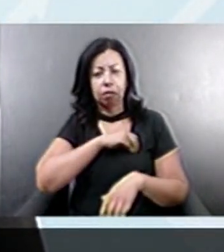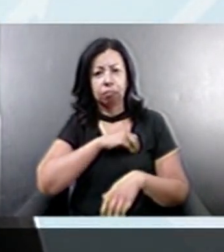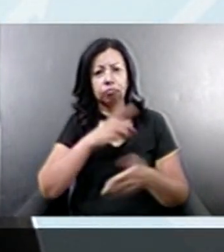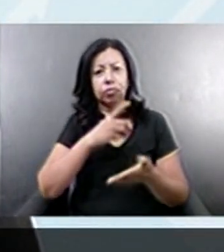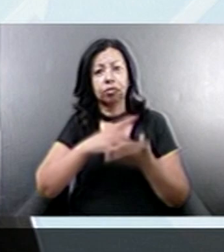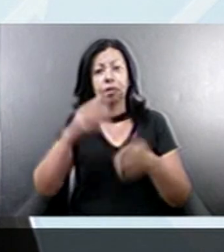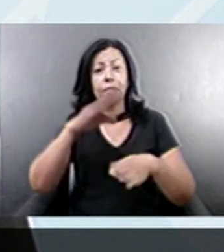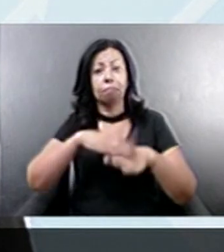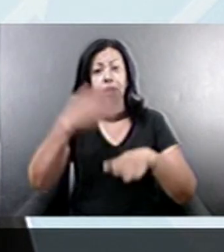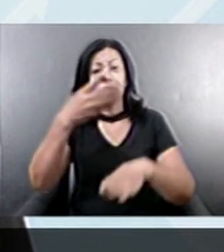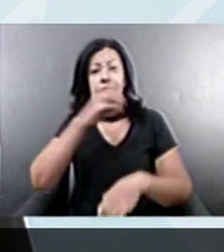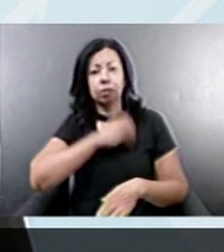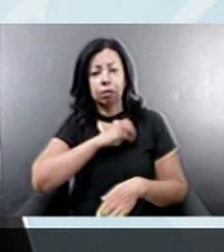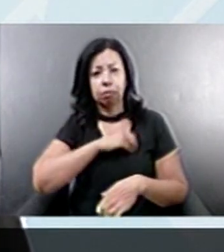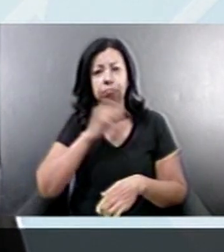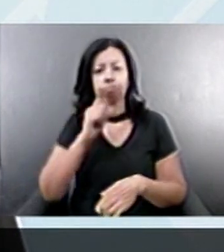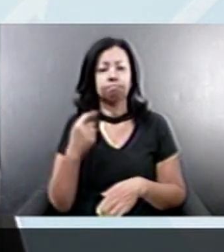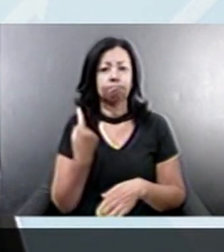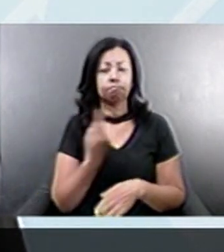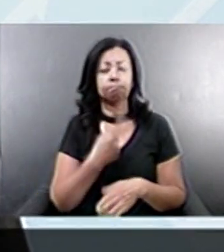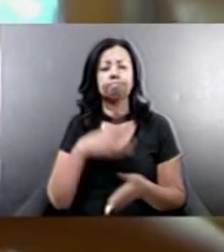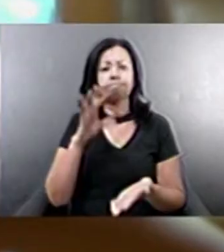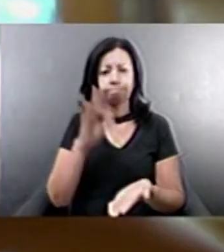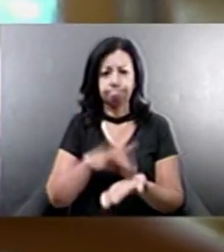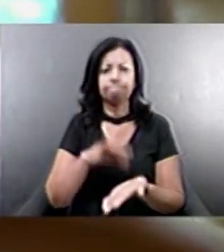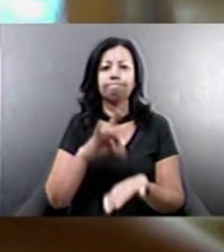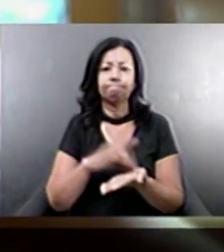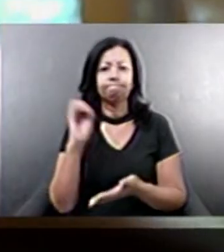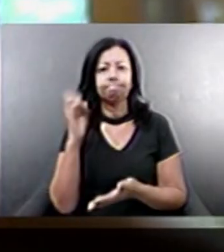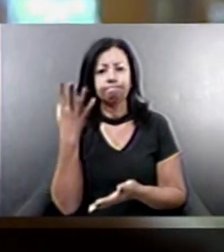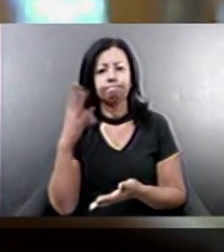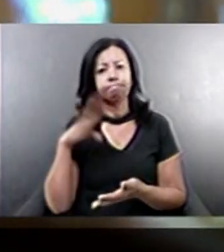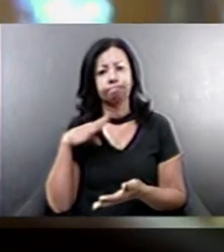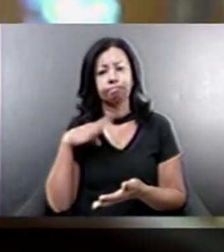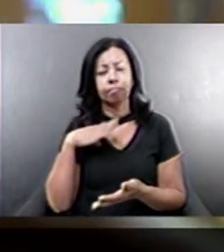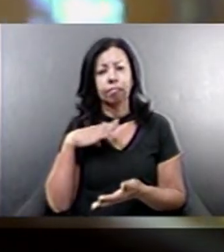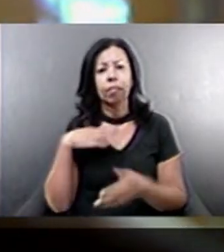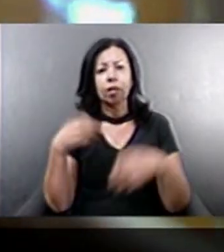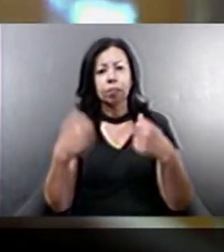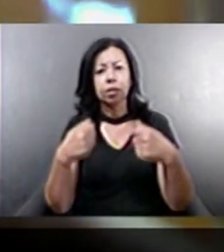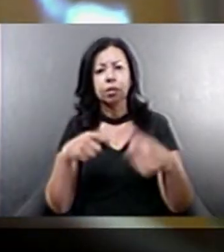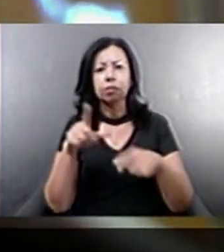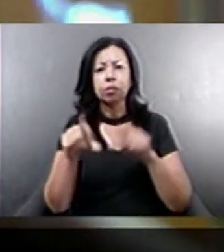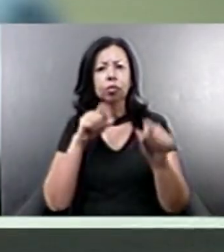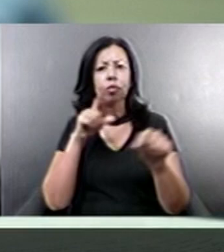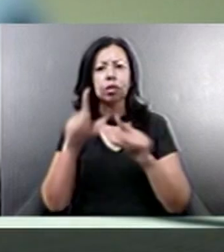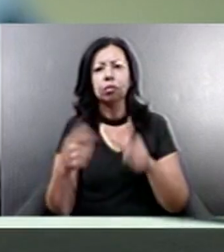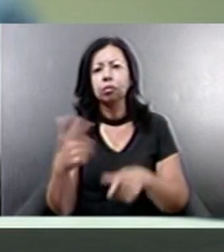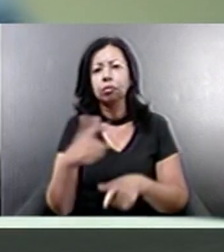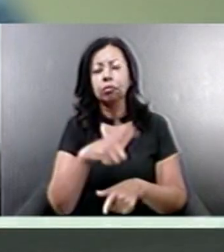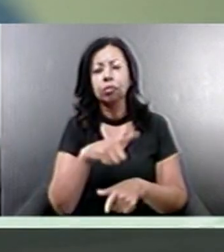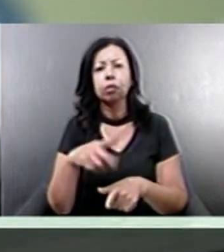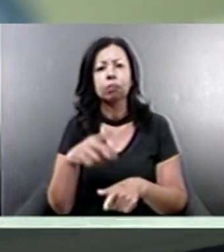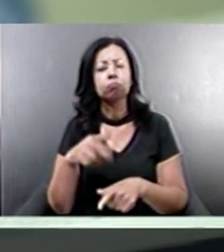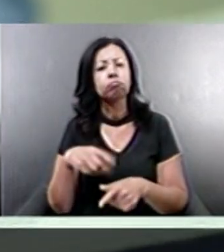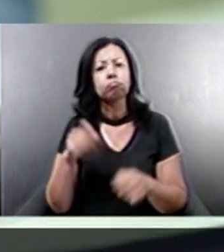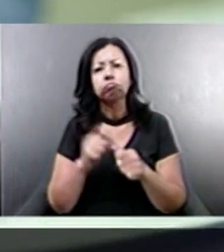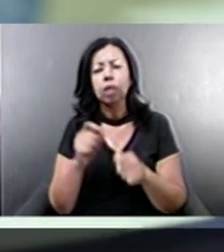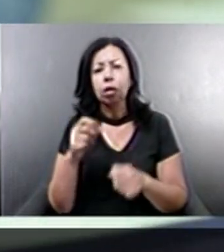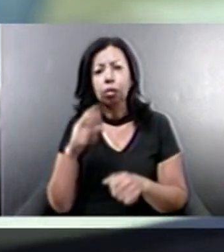que o seu salário. Essa era a nossa realidade. Foram necessárias decisões firmes, ações